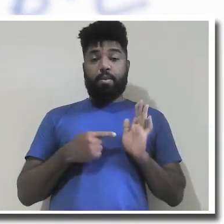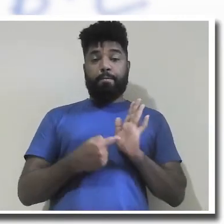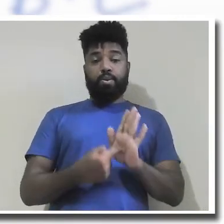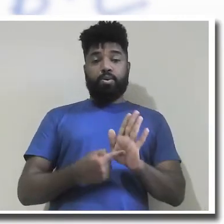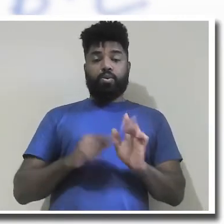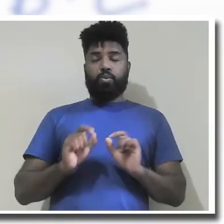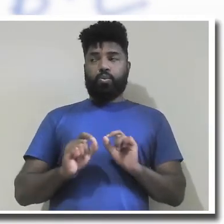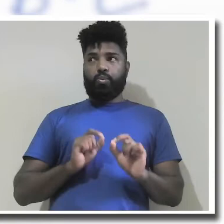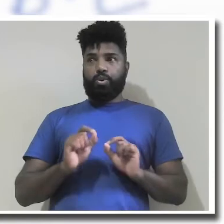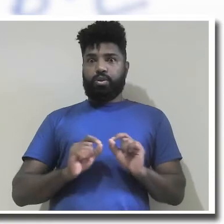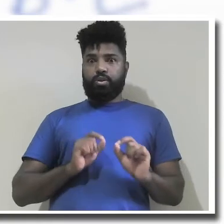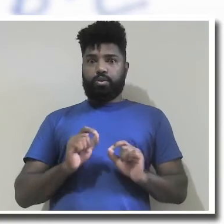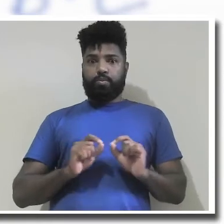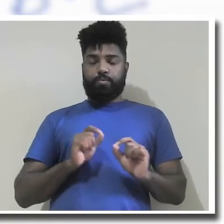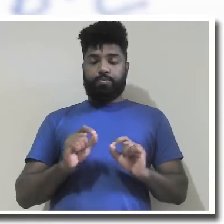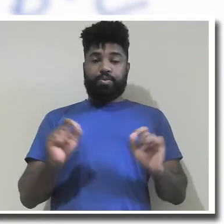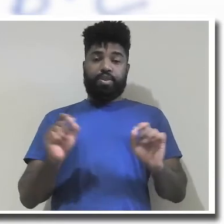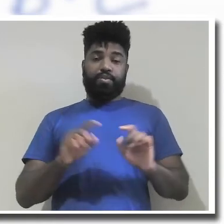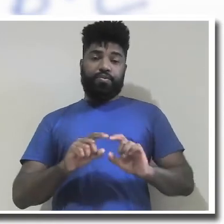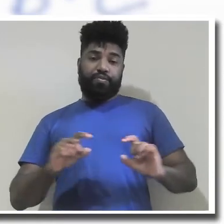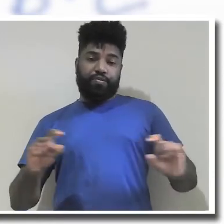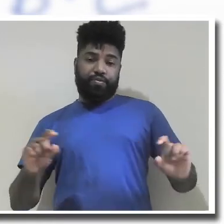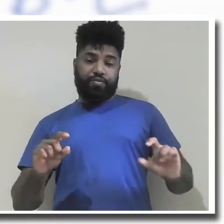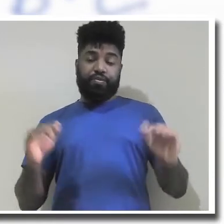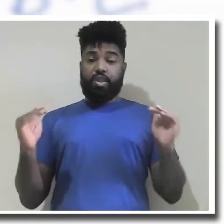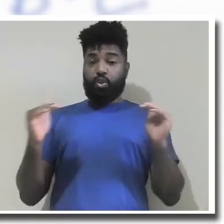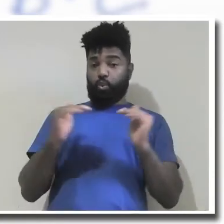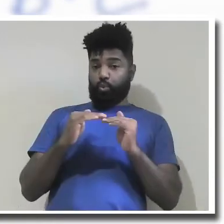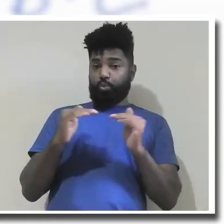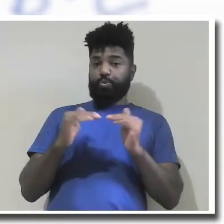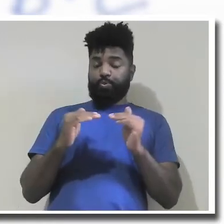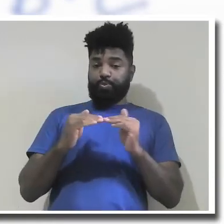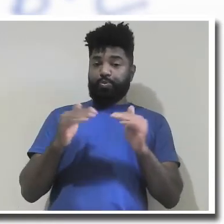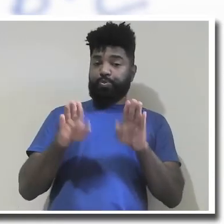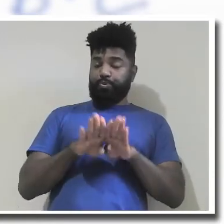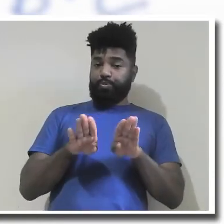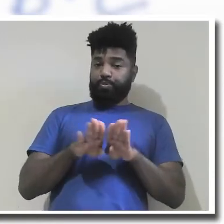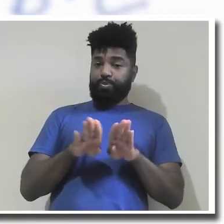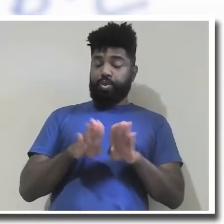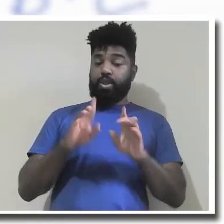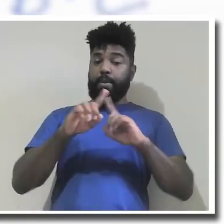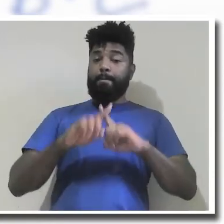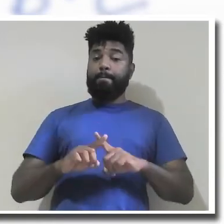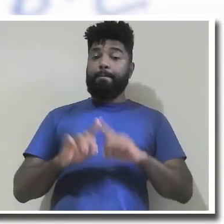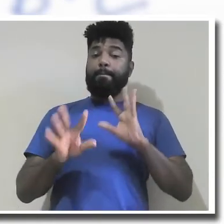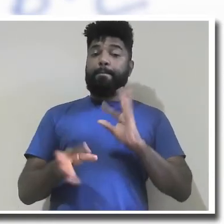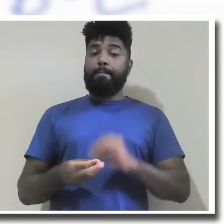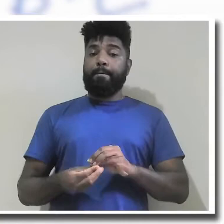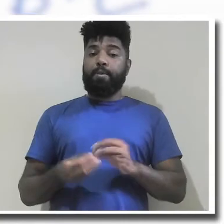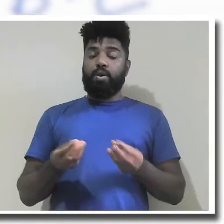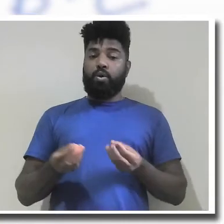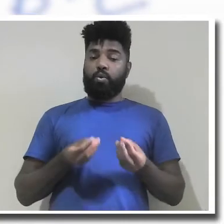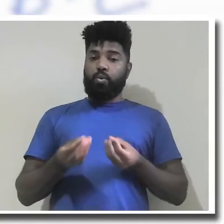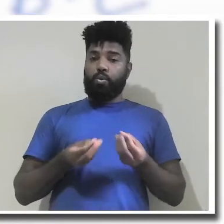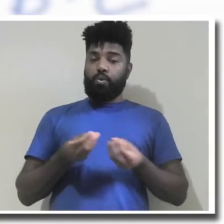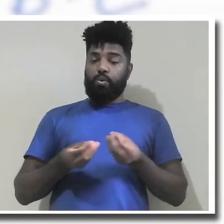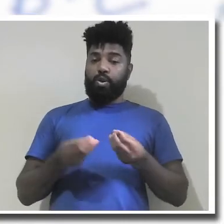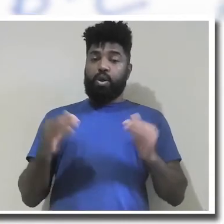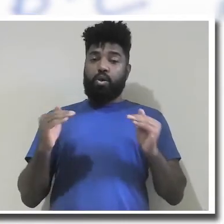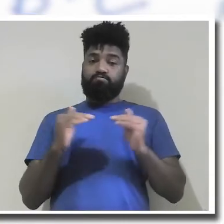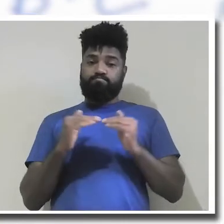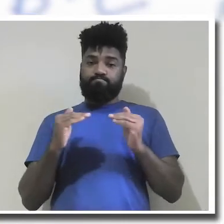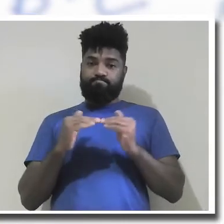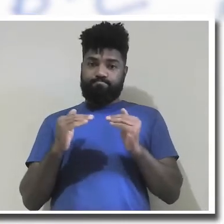mostrar que esta afirmação é igual a esta, basta multiplicarmos nesta